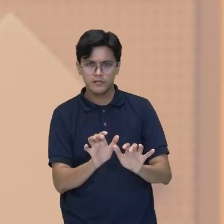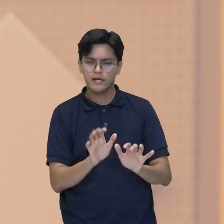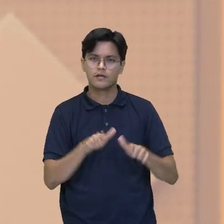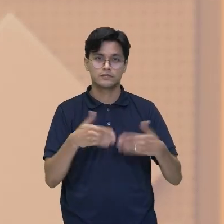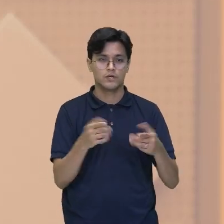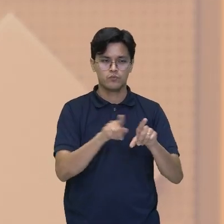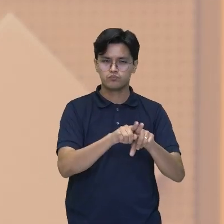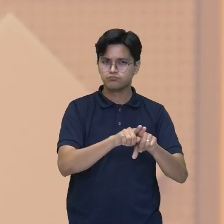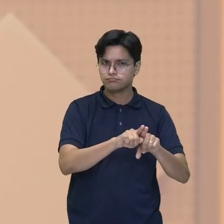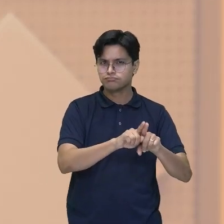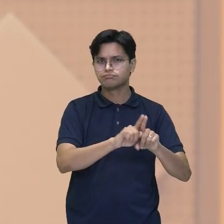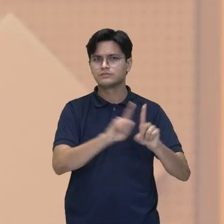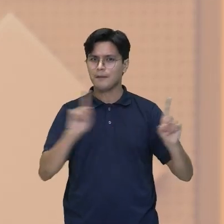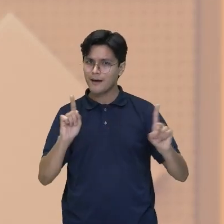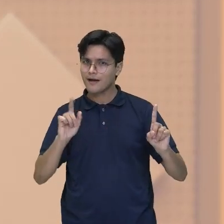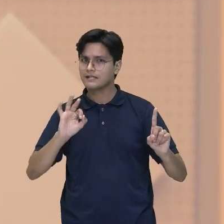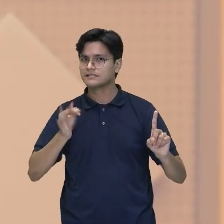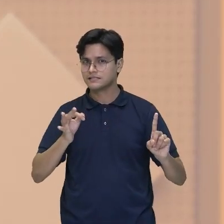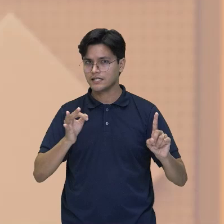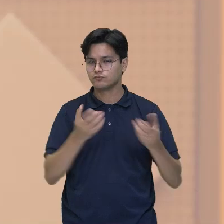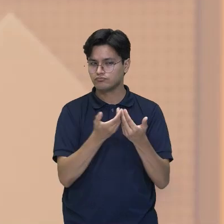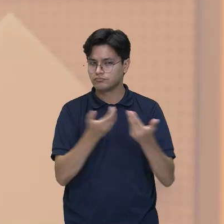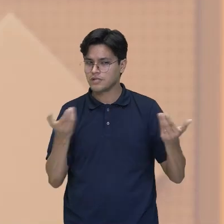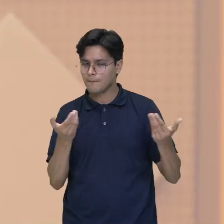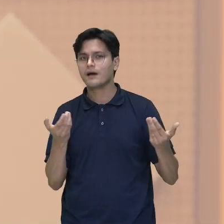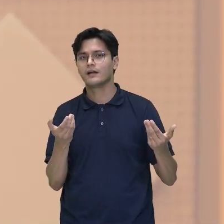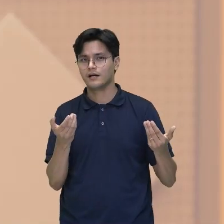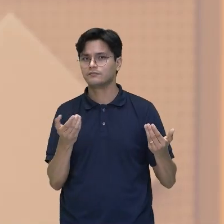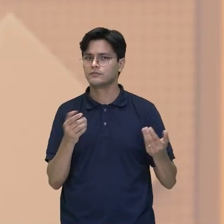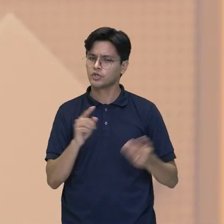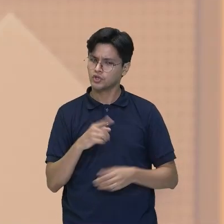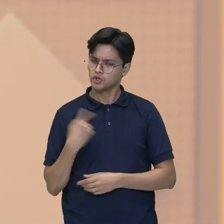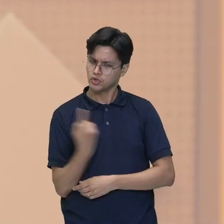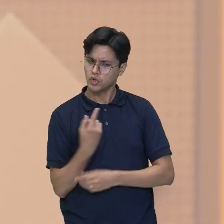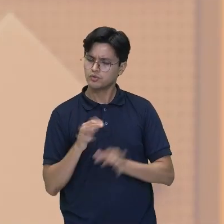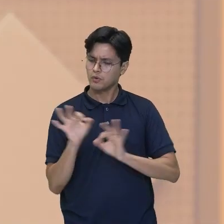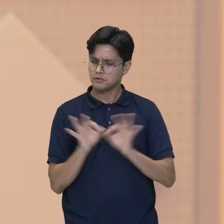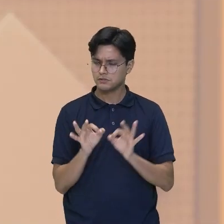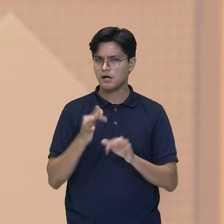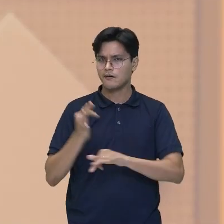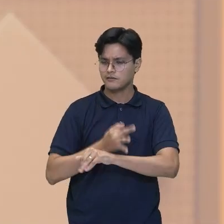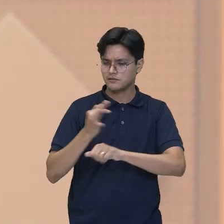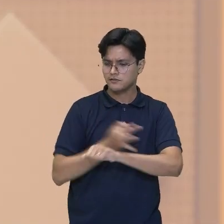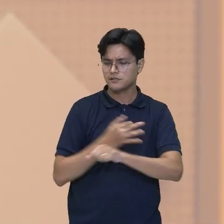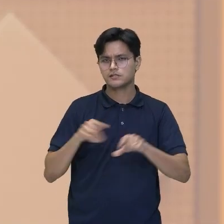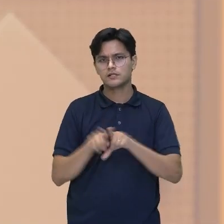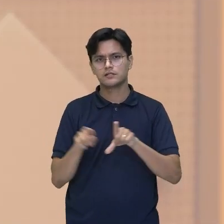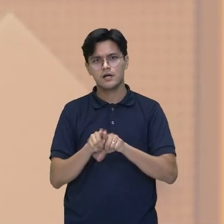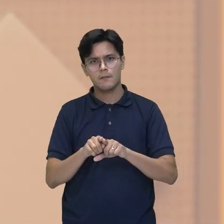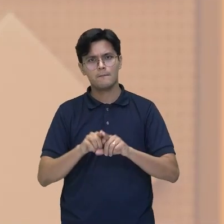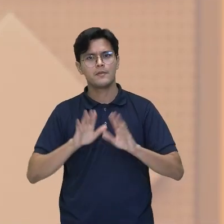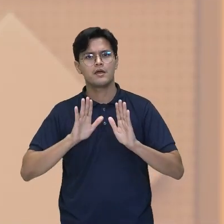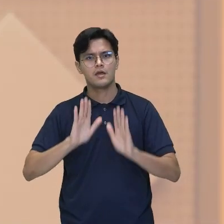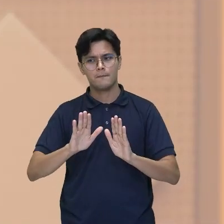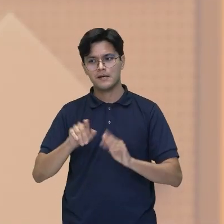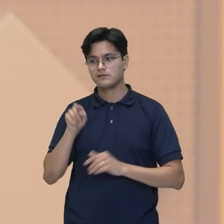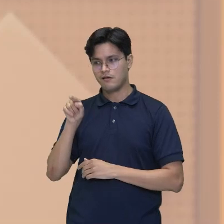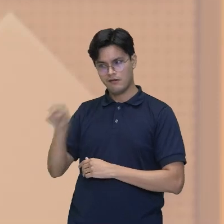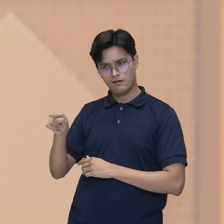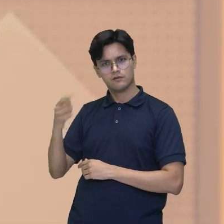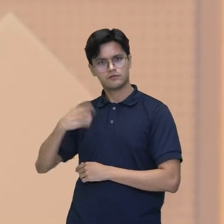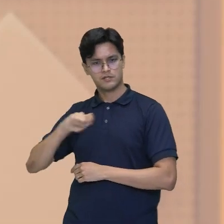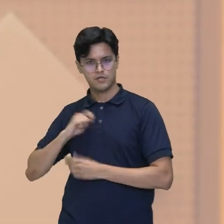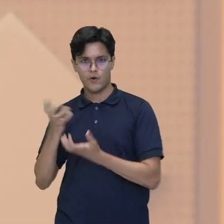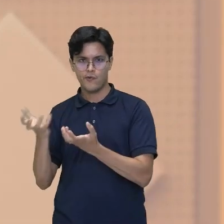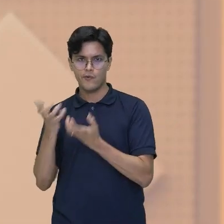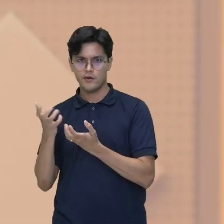aliança, vamos fazer uma resistência também, porque esses povos querem apenas nos escravizar,